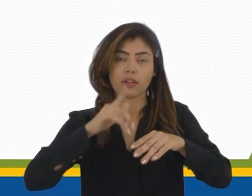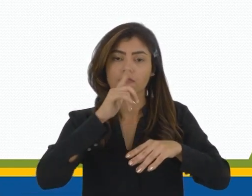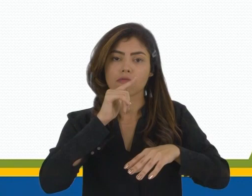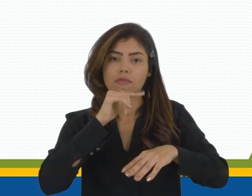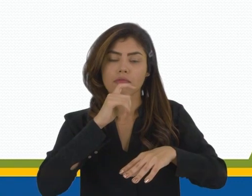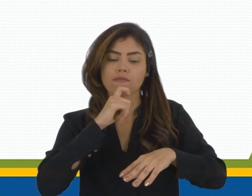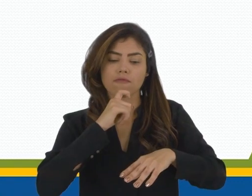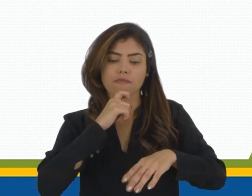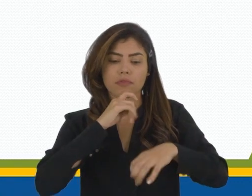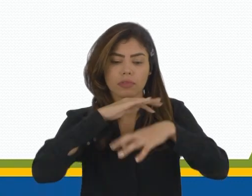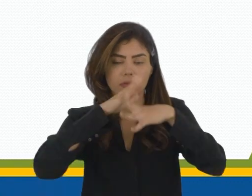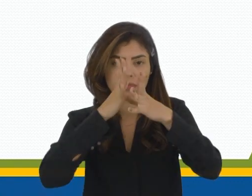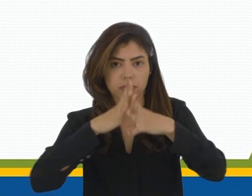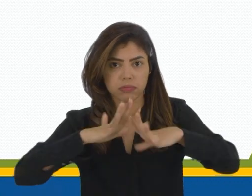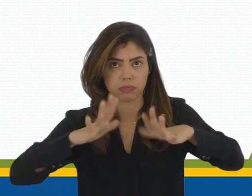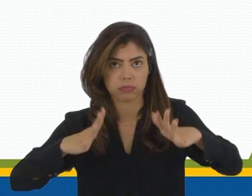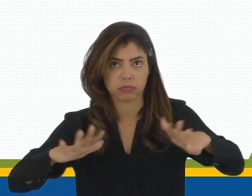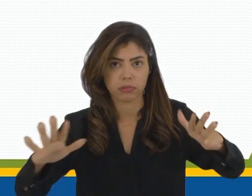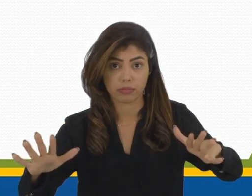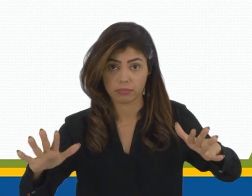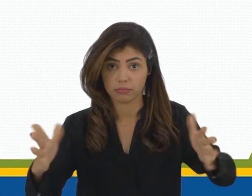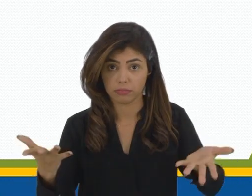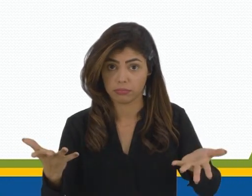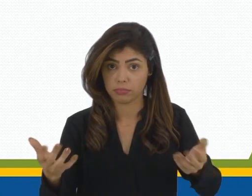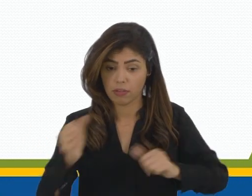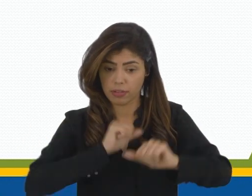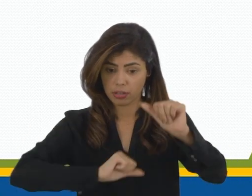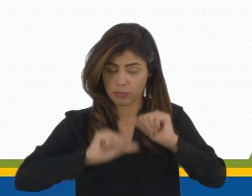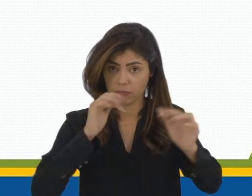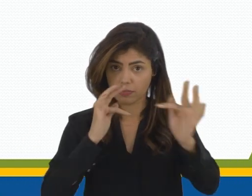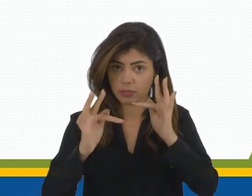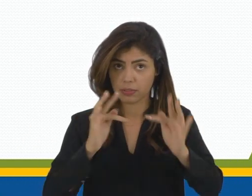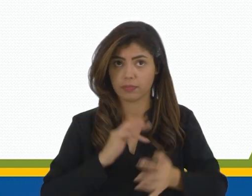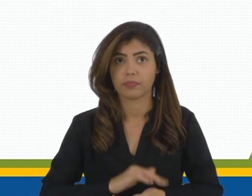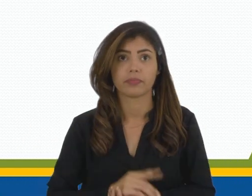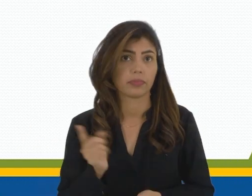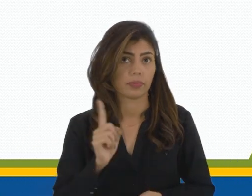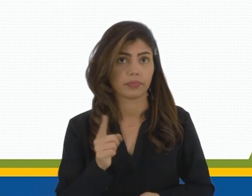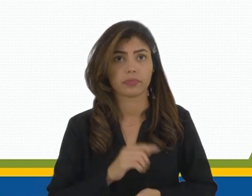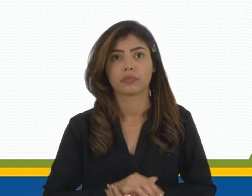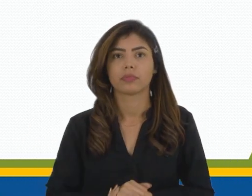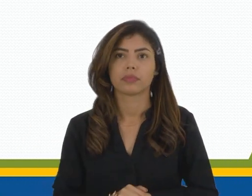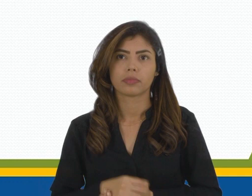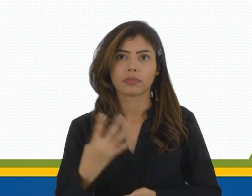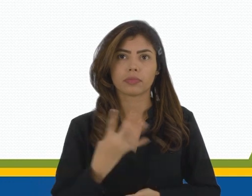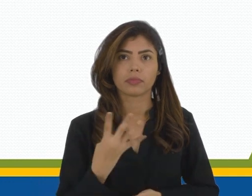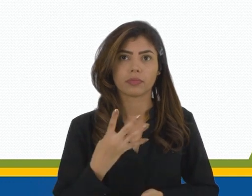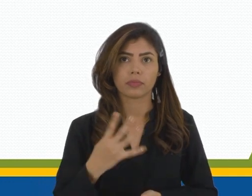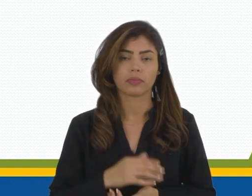passar do estado sólido para o estado líquido. É uma transformação física, então não é. E